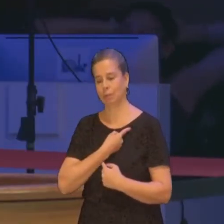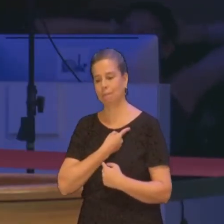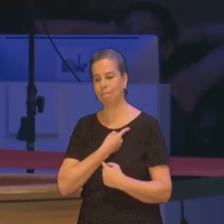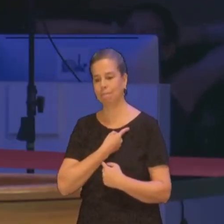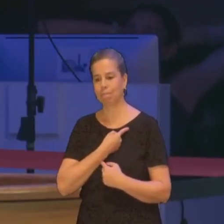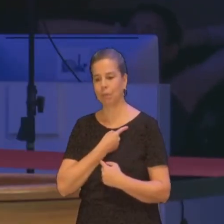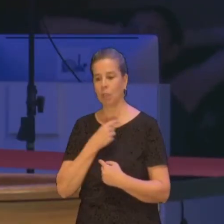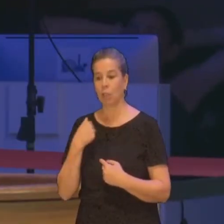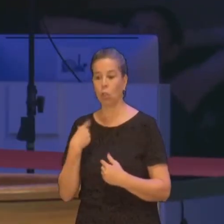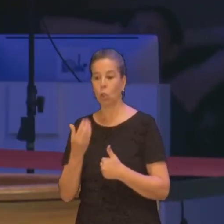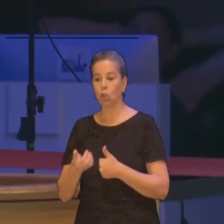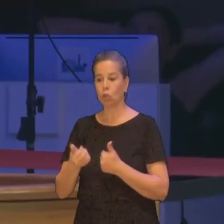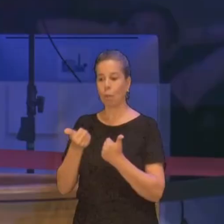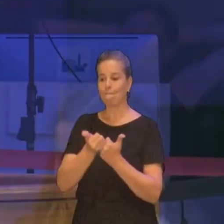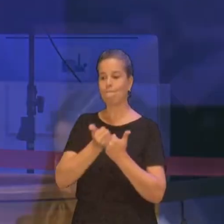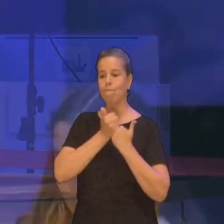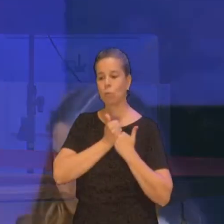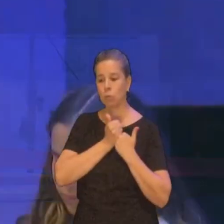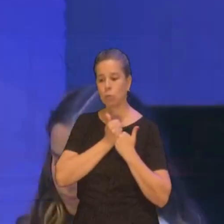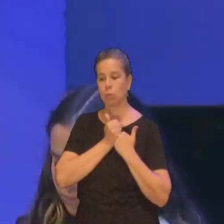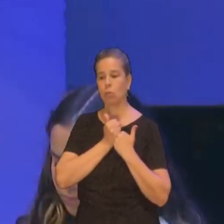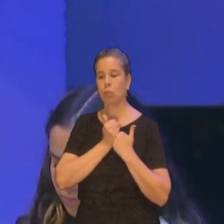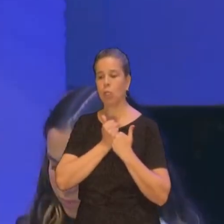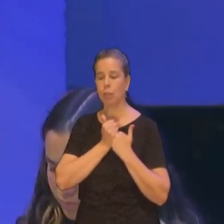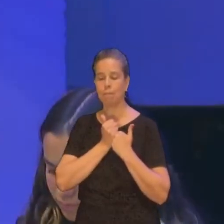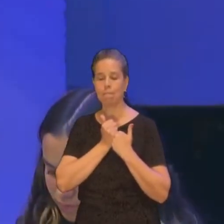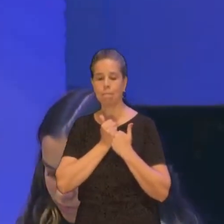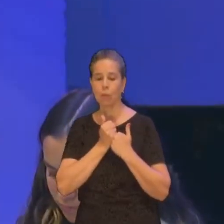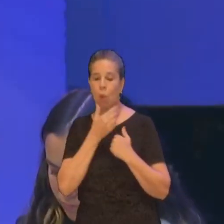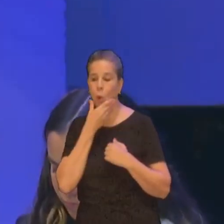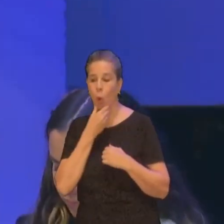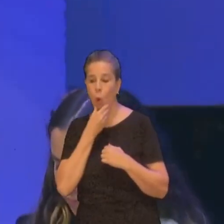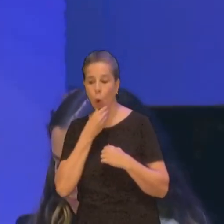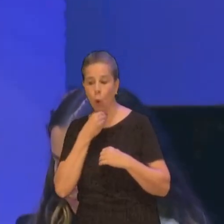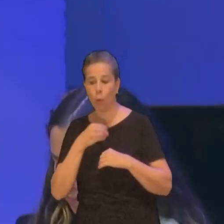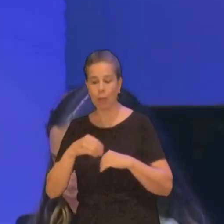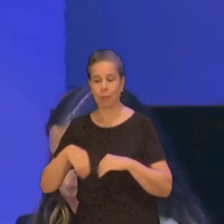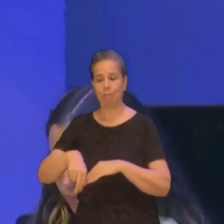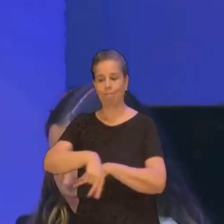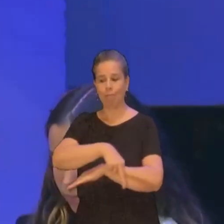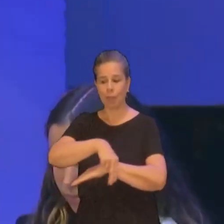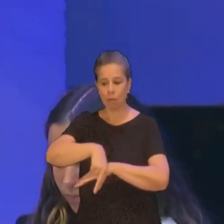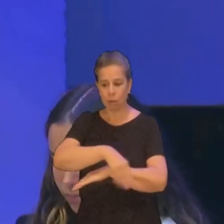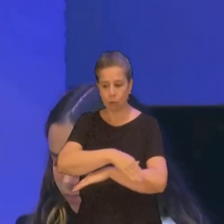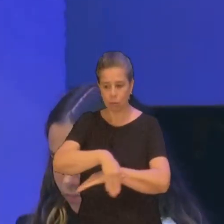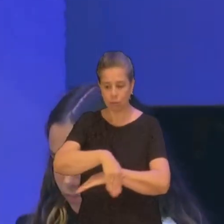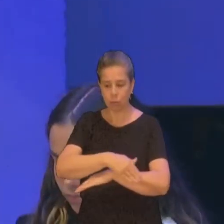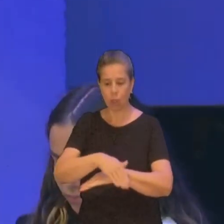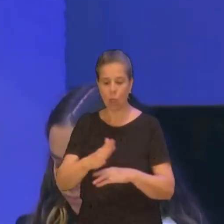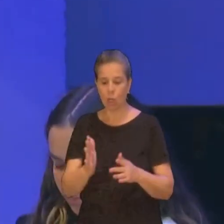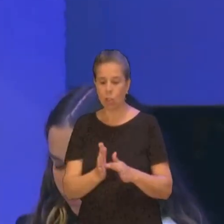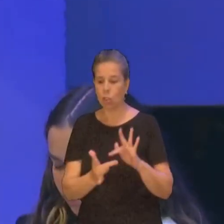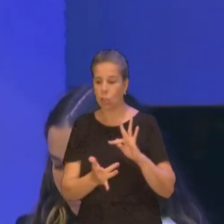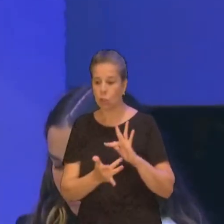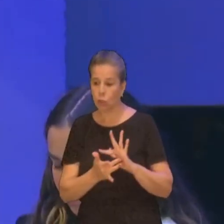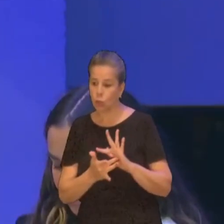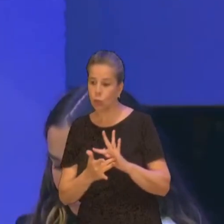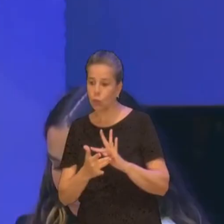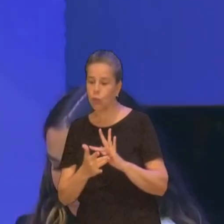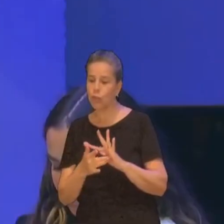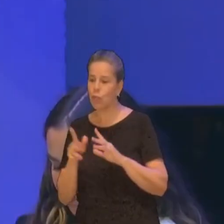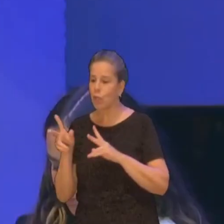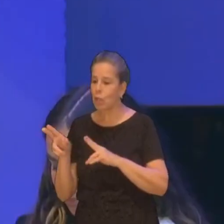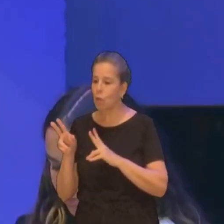no lugar daquele homem que estava na beira do caminho, Jesus é o bom samaritano que olhou